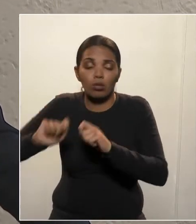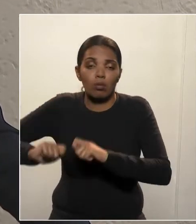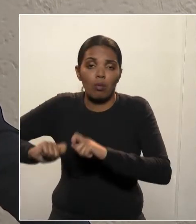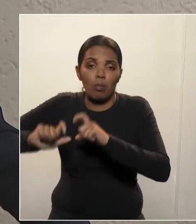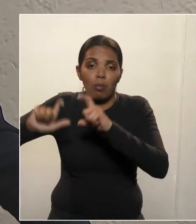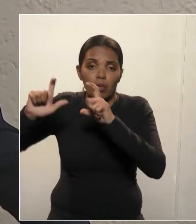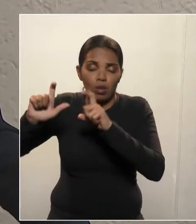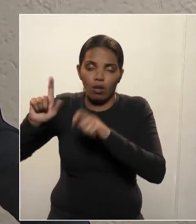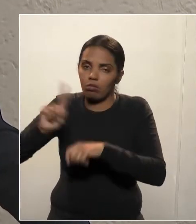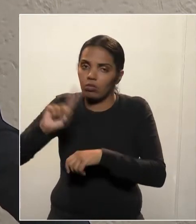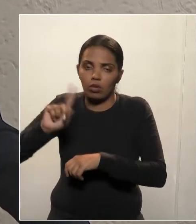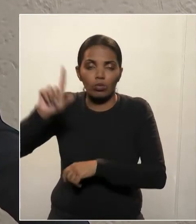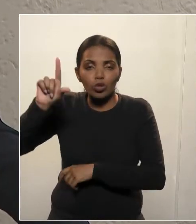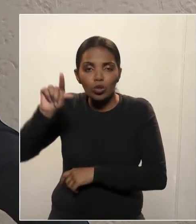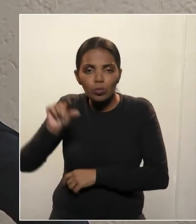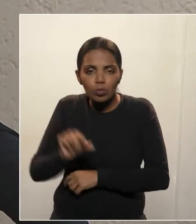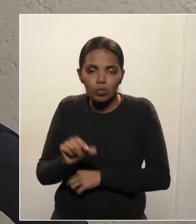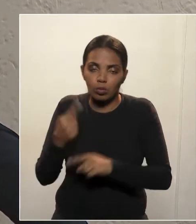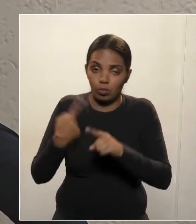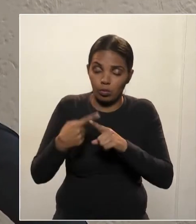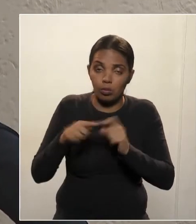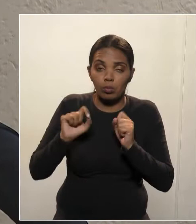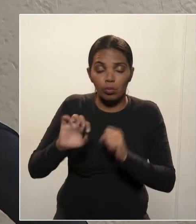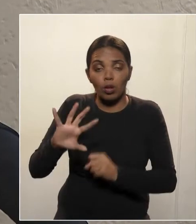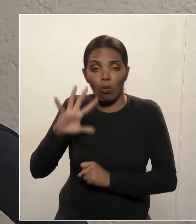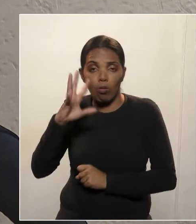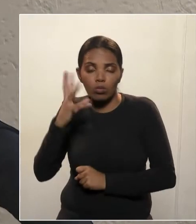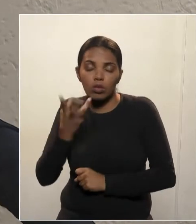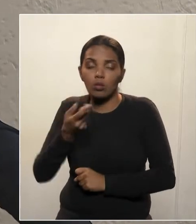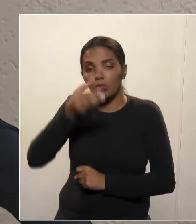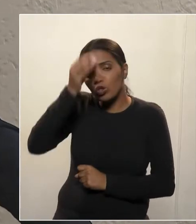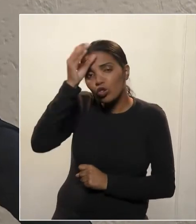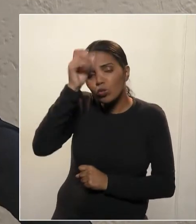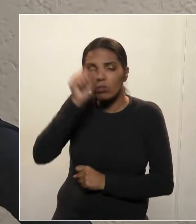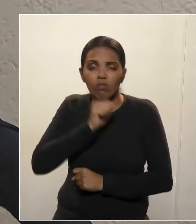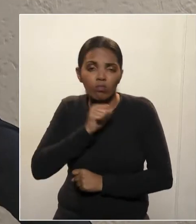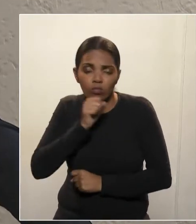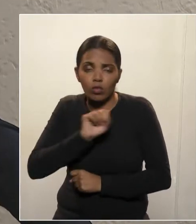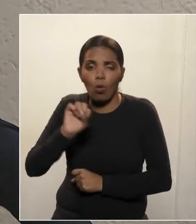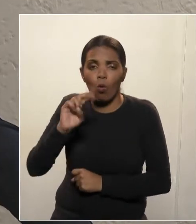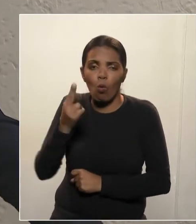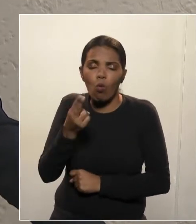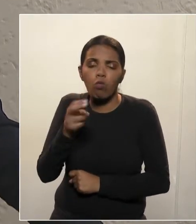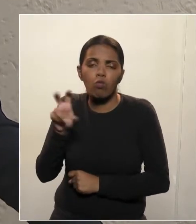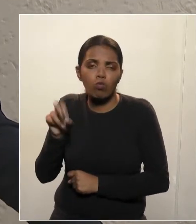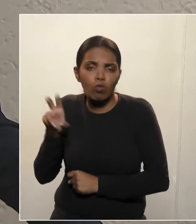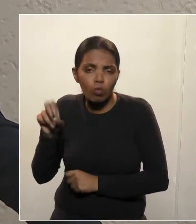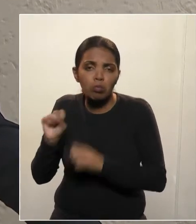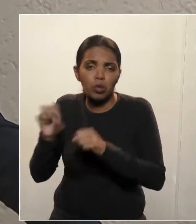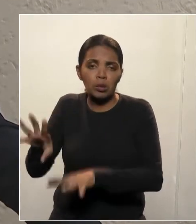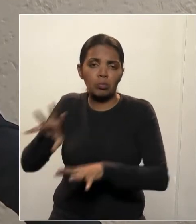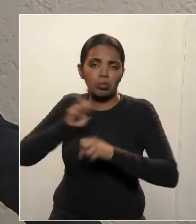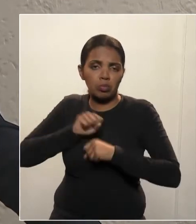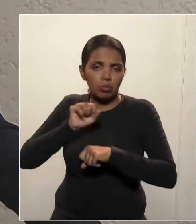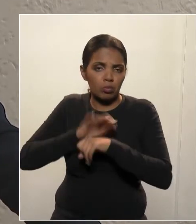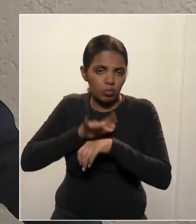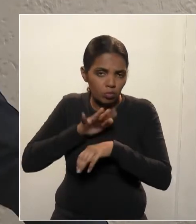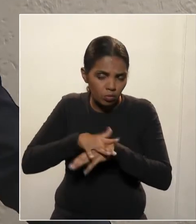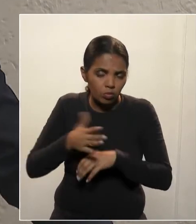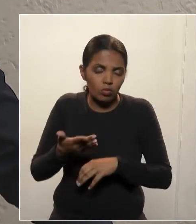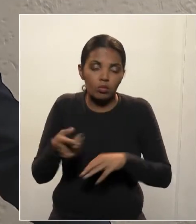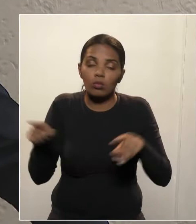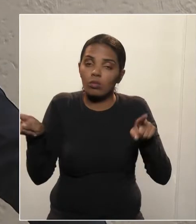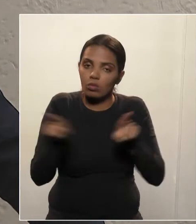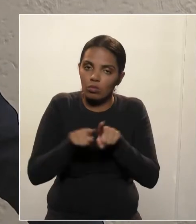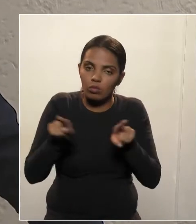de que as crianças infectem seus tios e avós, por exemplo, e sejam infectadas. Além disso, essa mobilização demanda muito